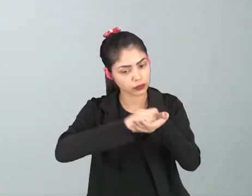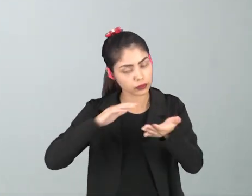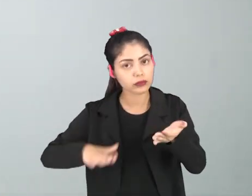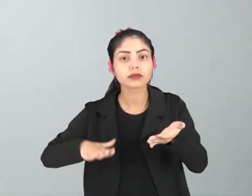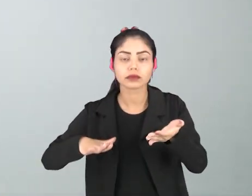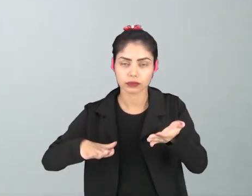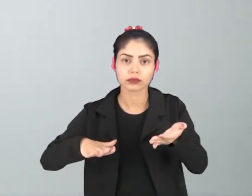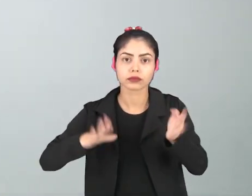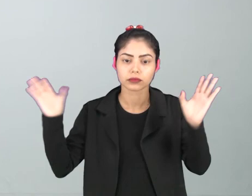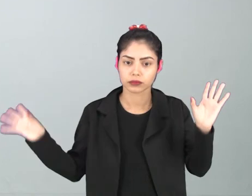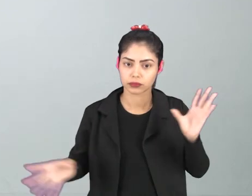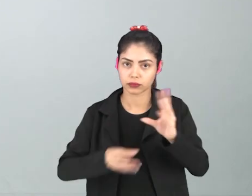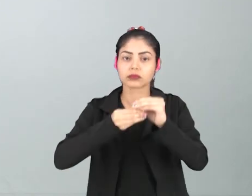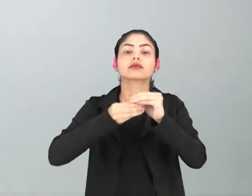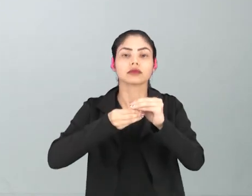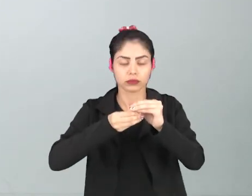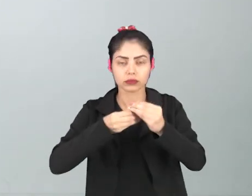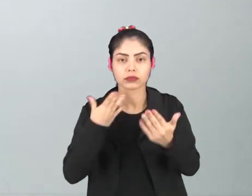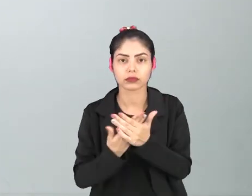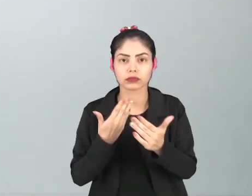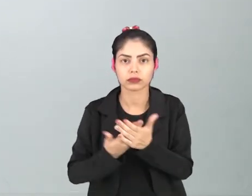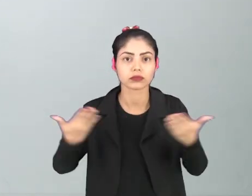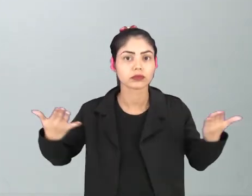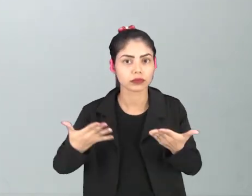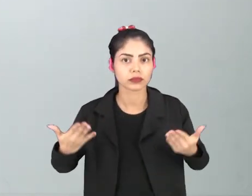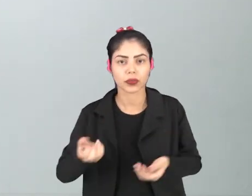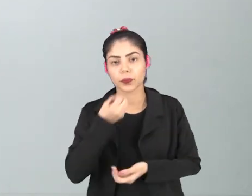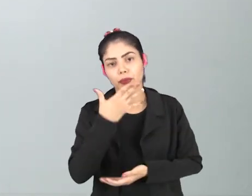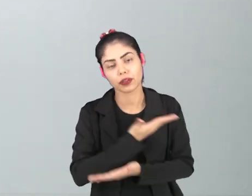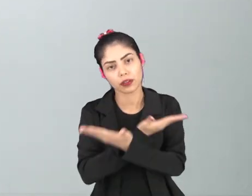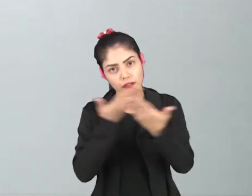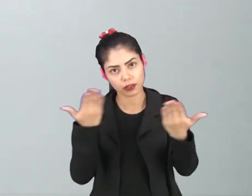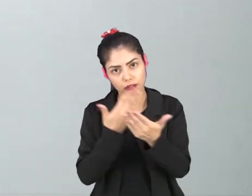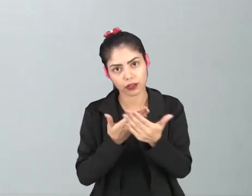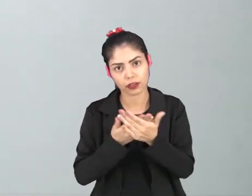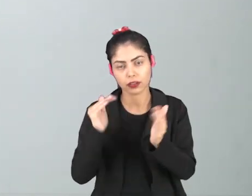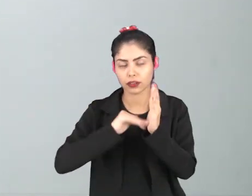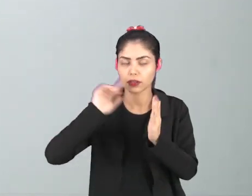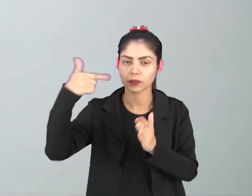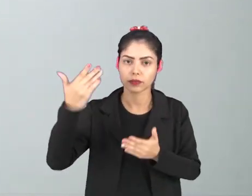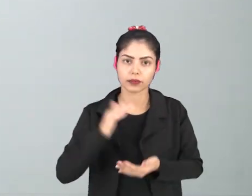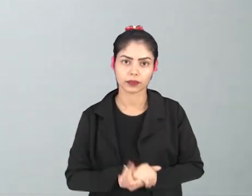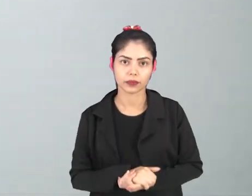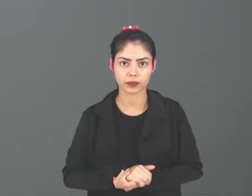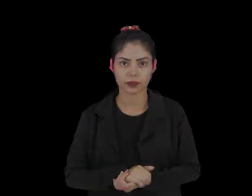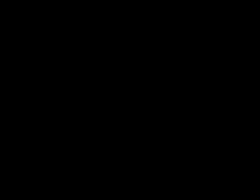complementar em relação à aula de hoje. Uma boa aula e até a próxima!